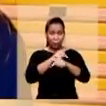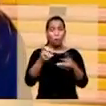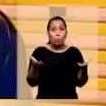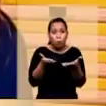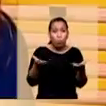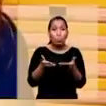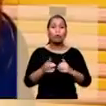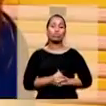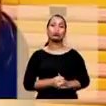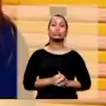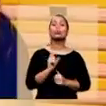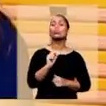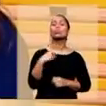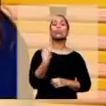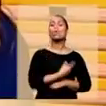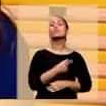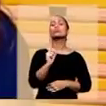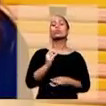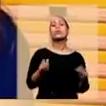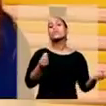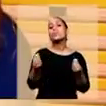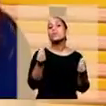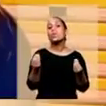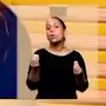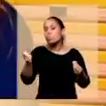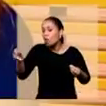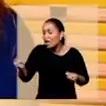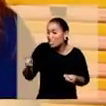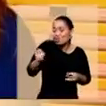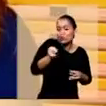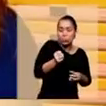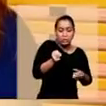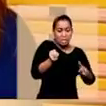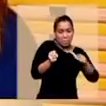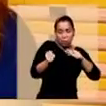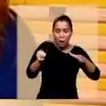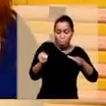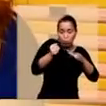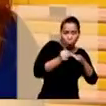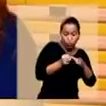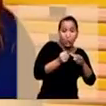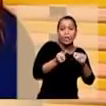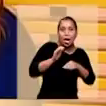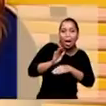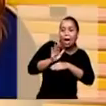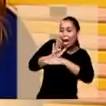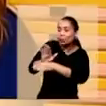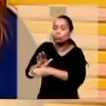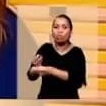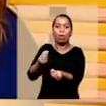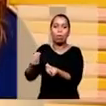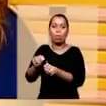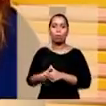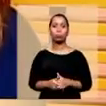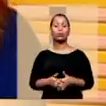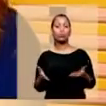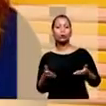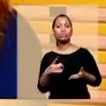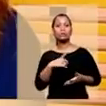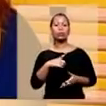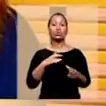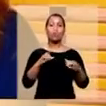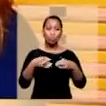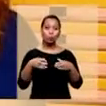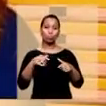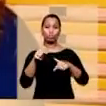nós estamos olhando para como incluir essas pessoas no mercado de trabalho e como auxiliar. Nós temos o Time do